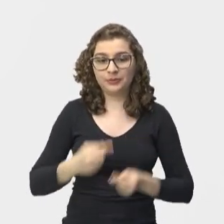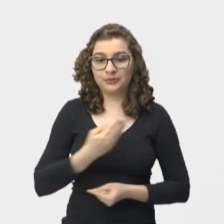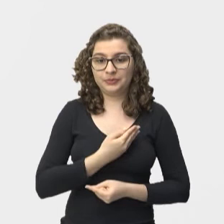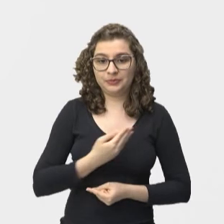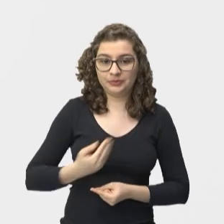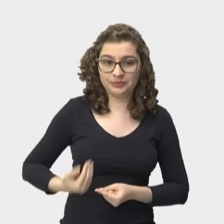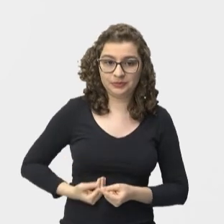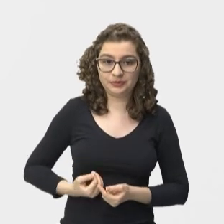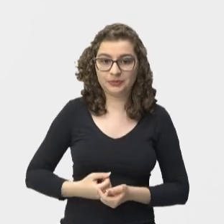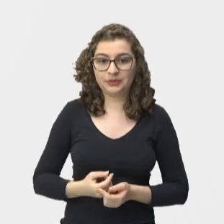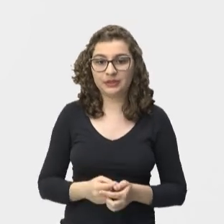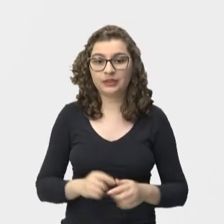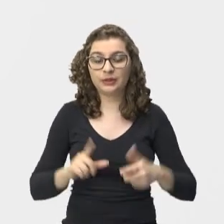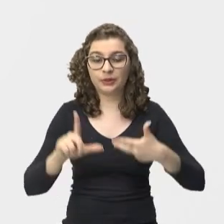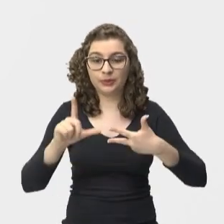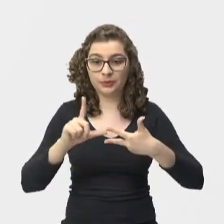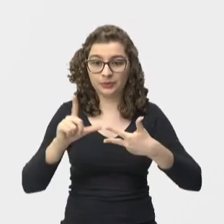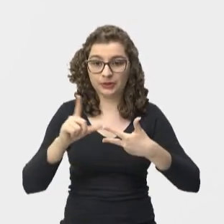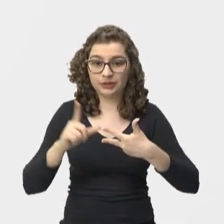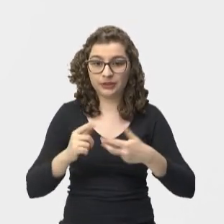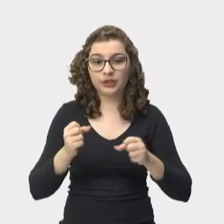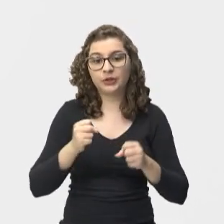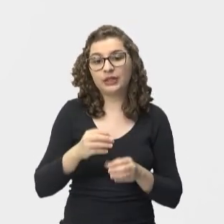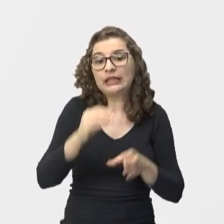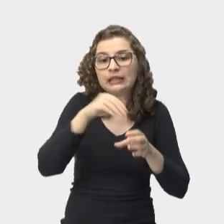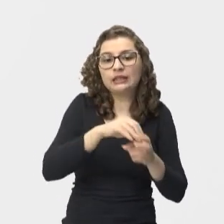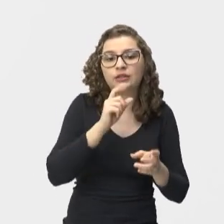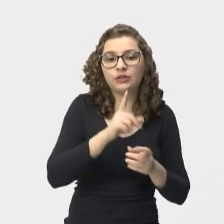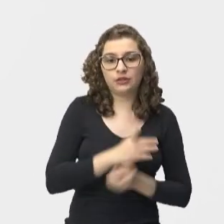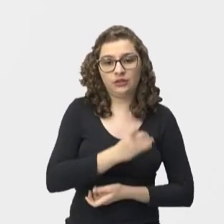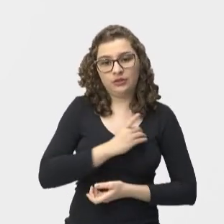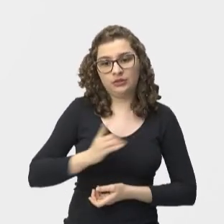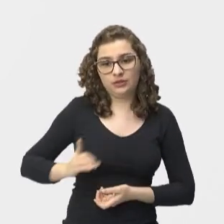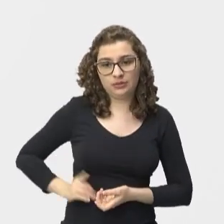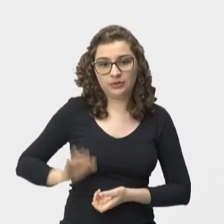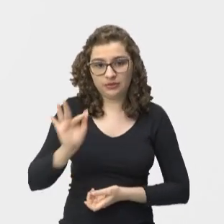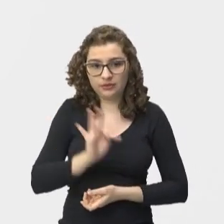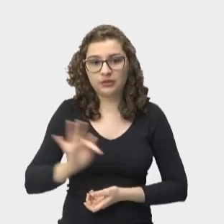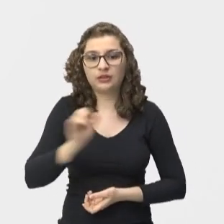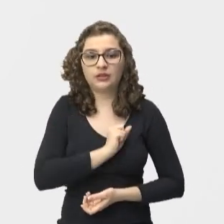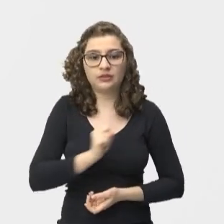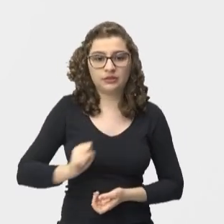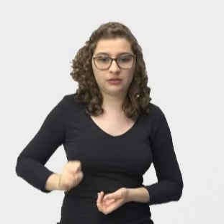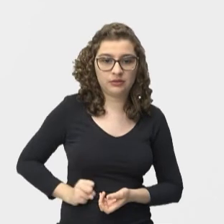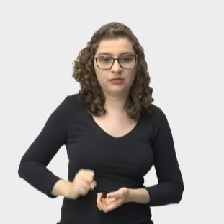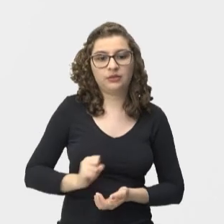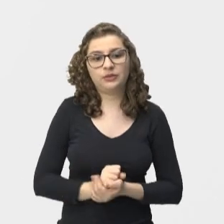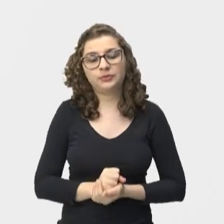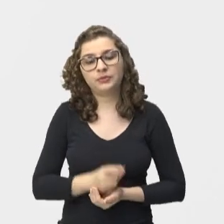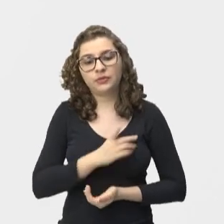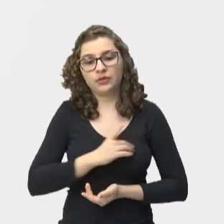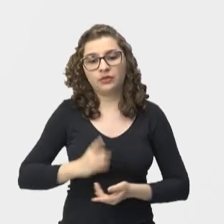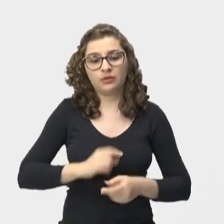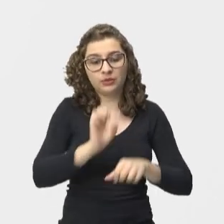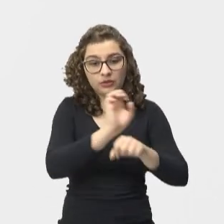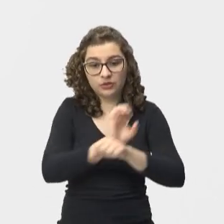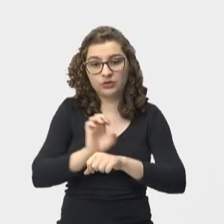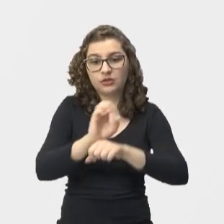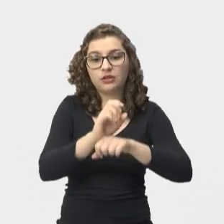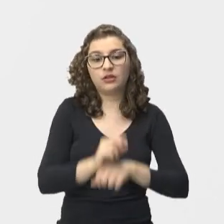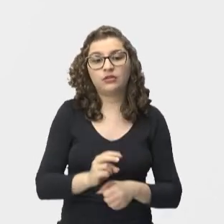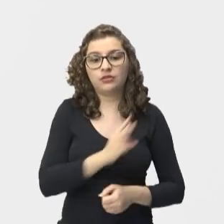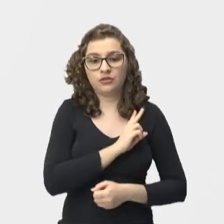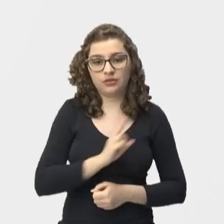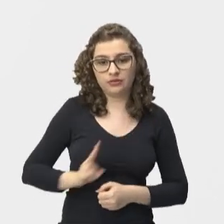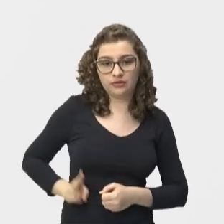que insere os parlamentares, deputados federais, Congresso Nacional, deputados estaduais e vereadores. O Poder